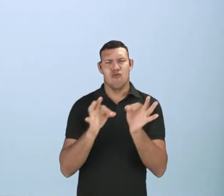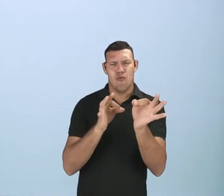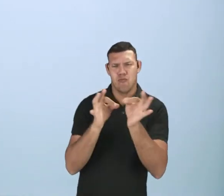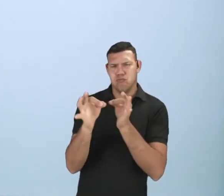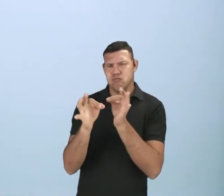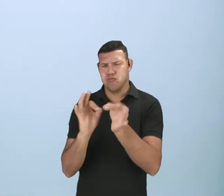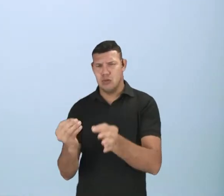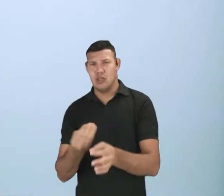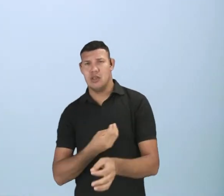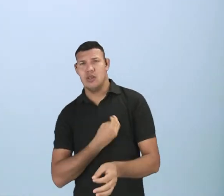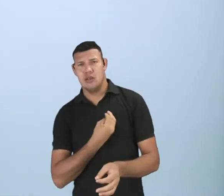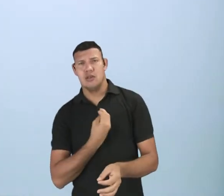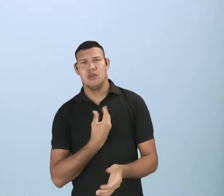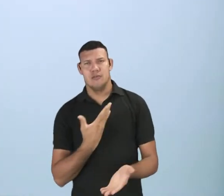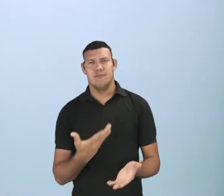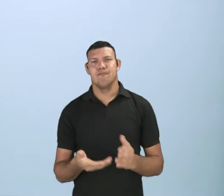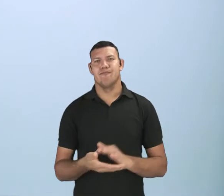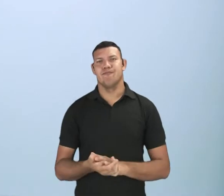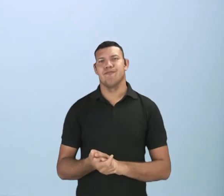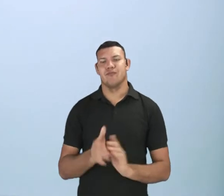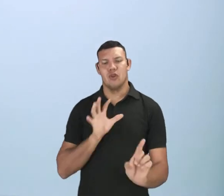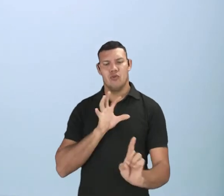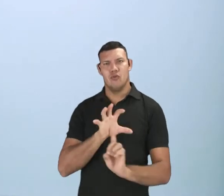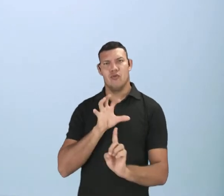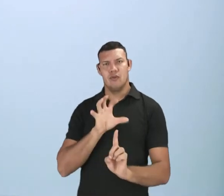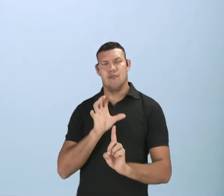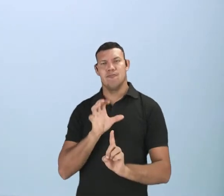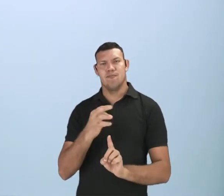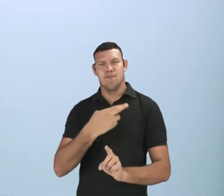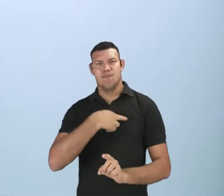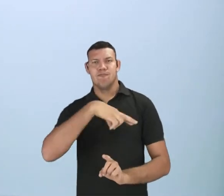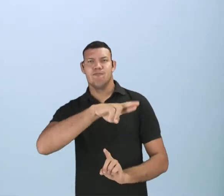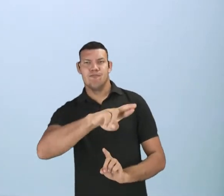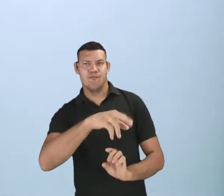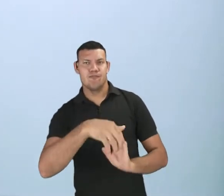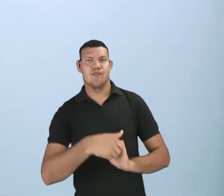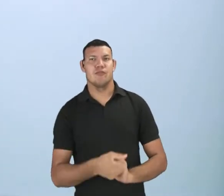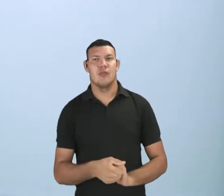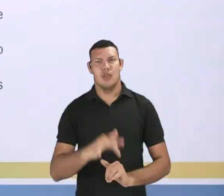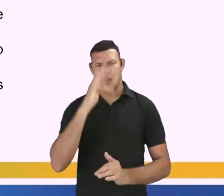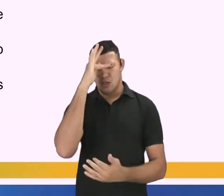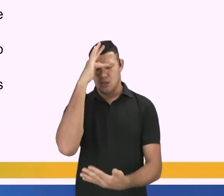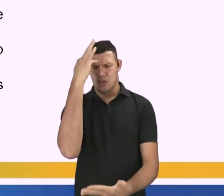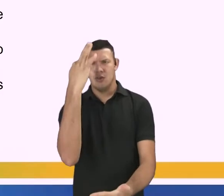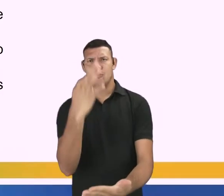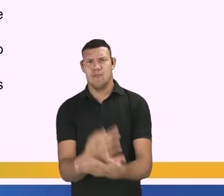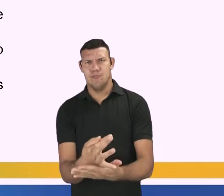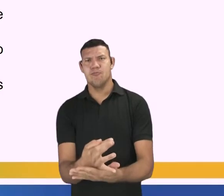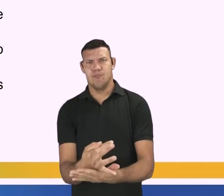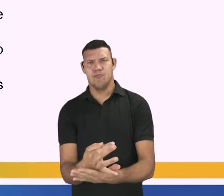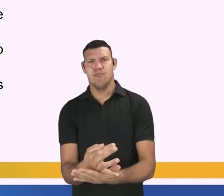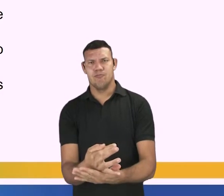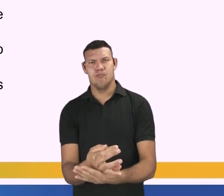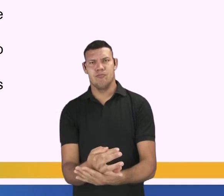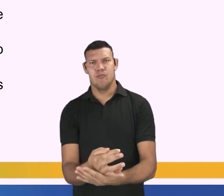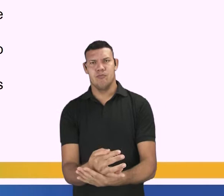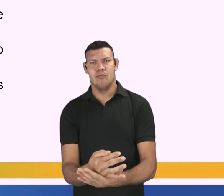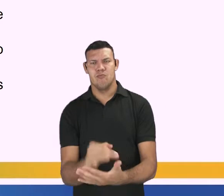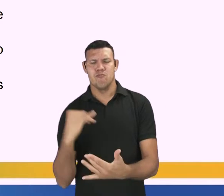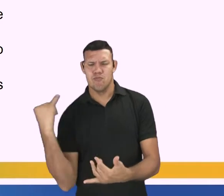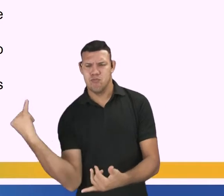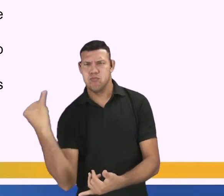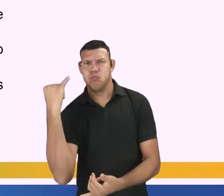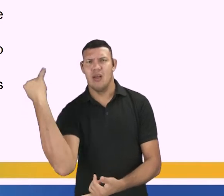conforme seus princípios religiosos. A fé, ela continua sendo, né, dominante ao mundo medieval. As